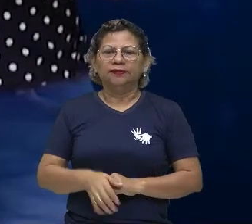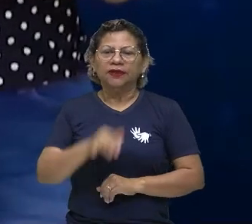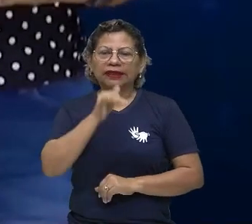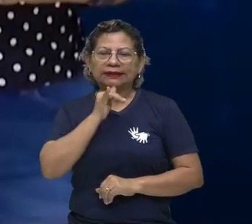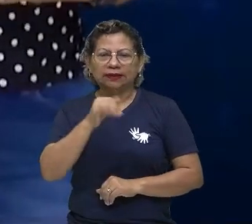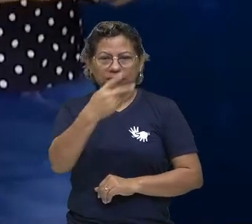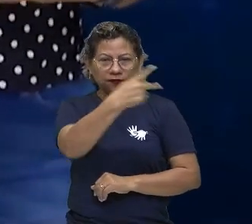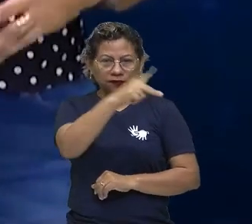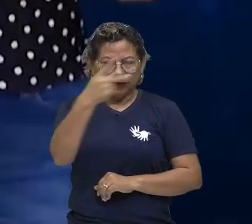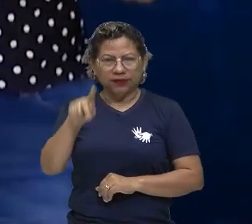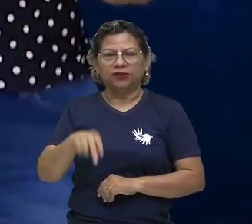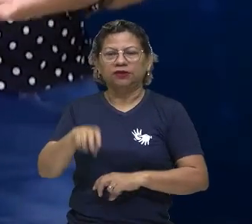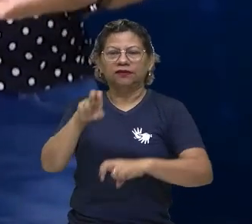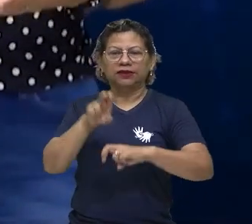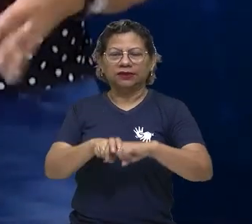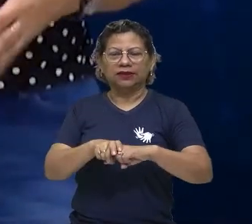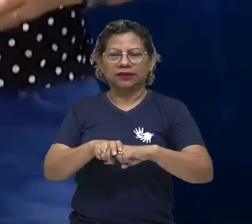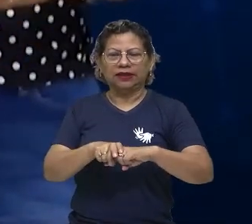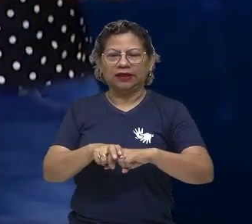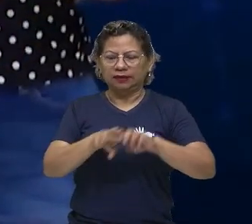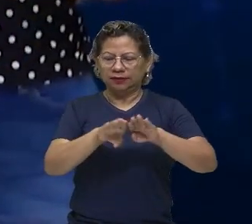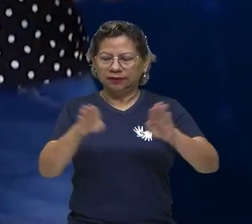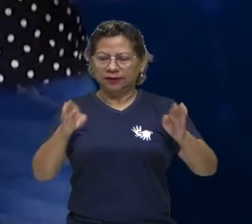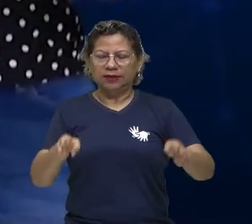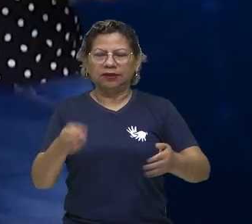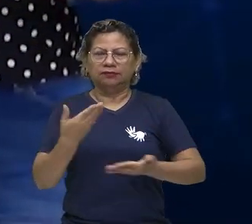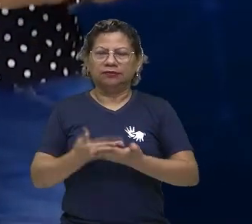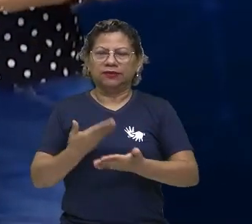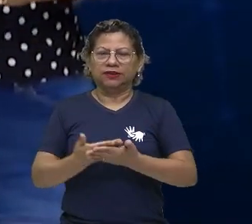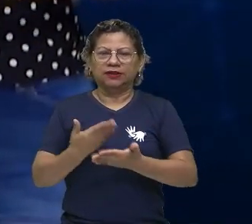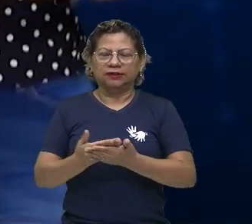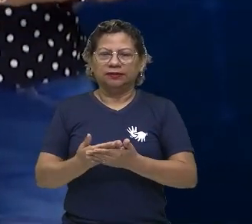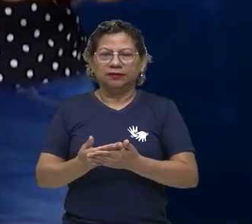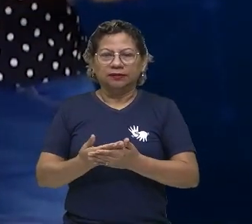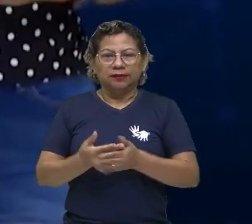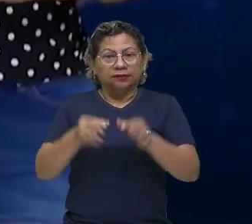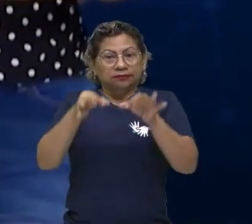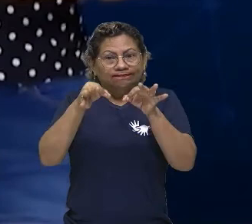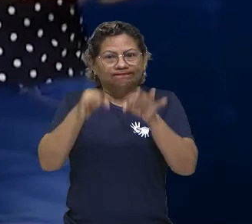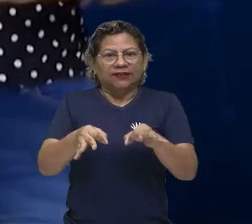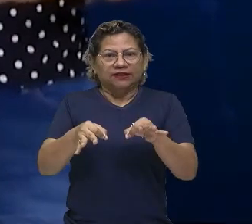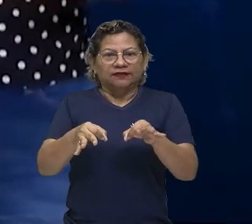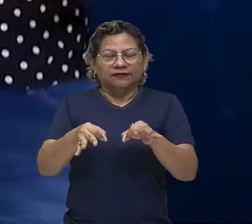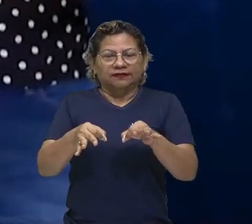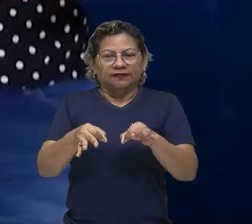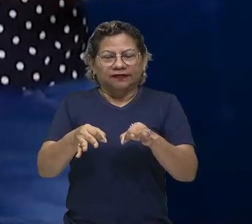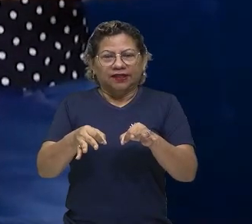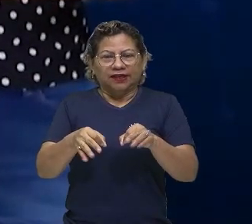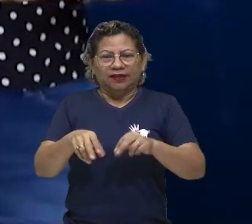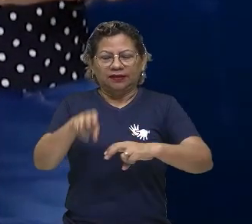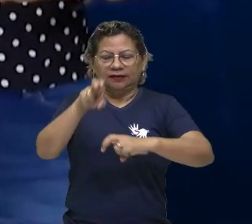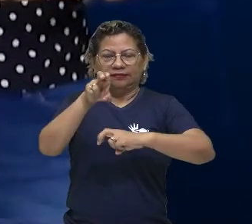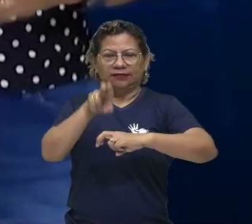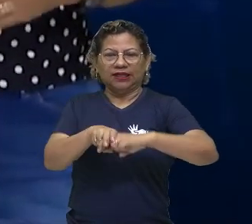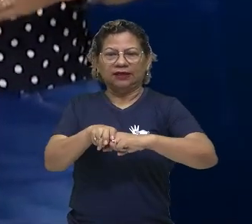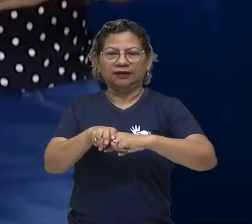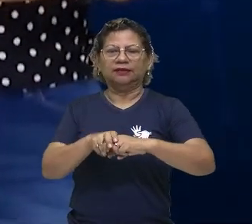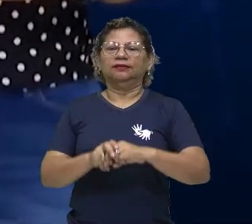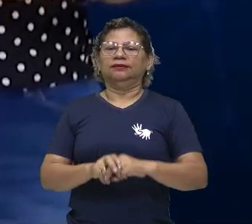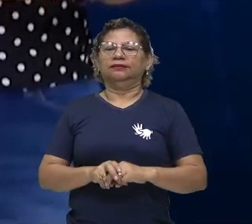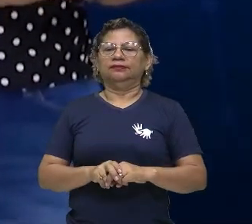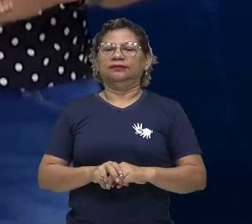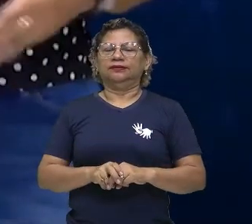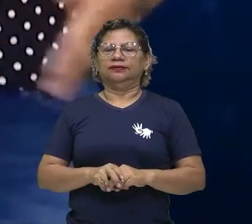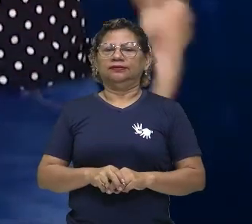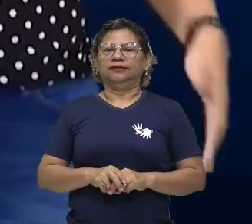quando vocês estiverem sentados à mesa para estudar cento e se sempre com as costas apoiadas no encosto da cadeira